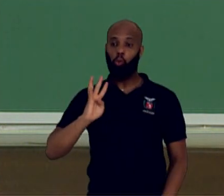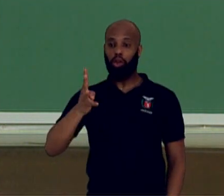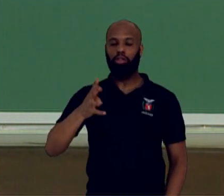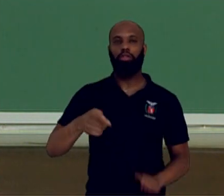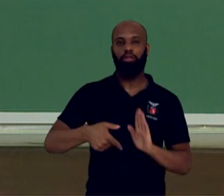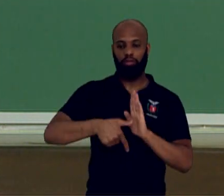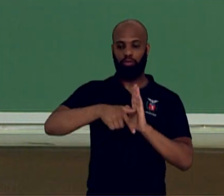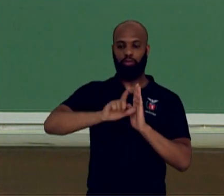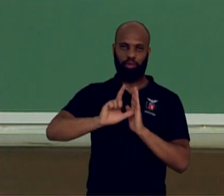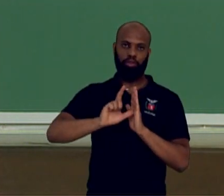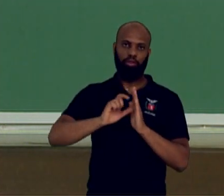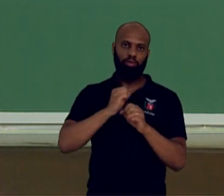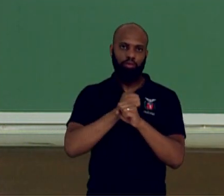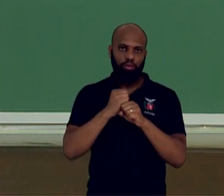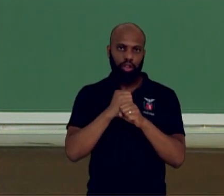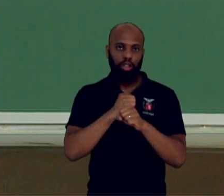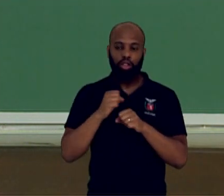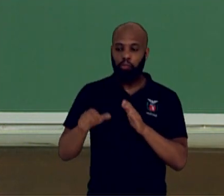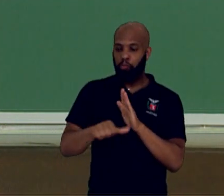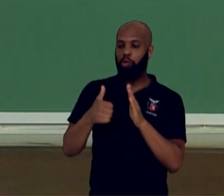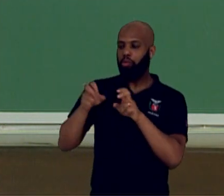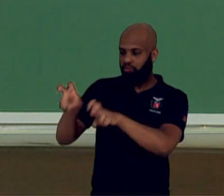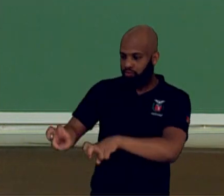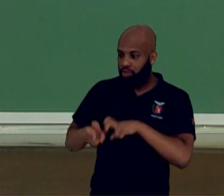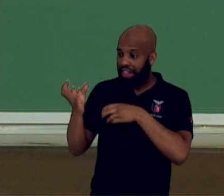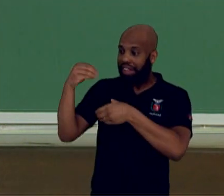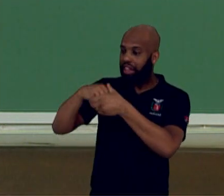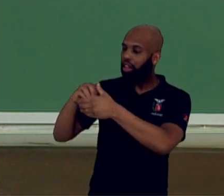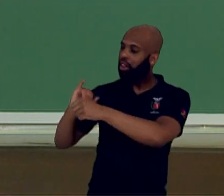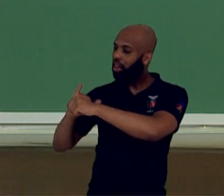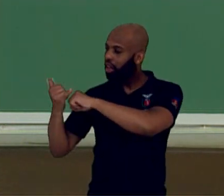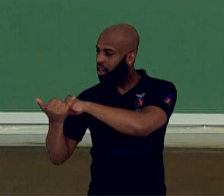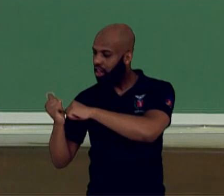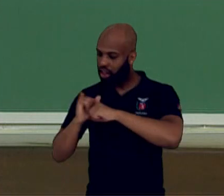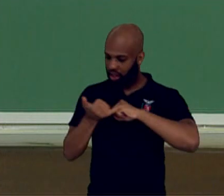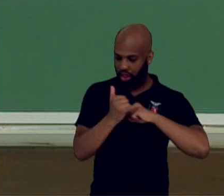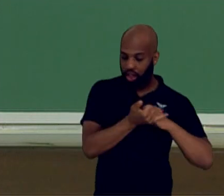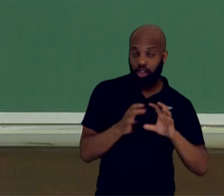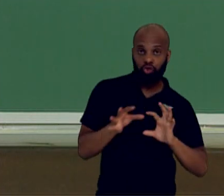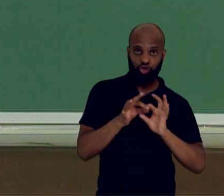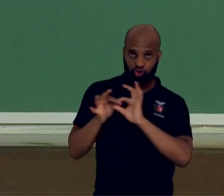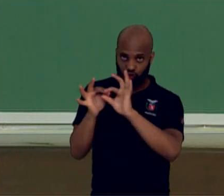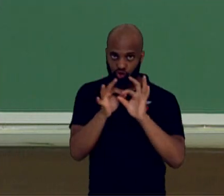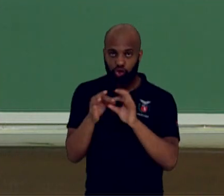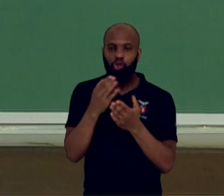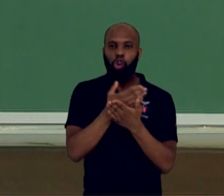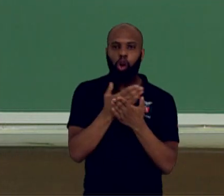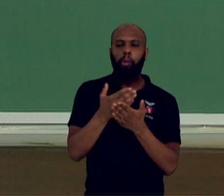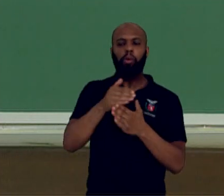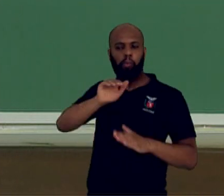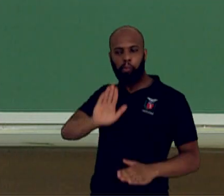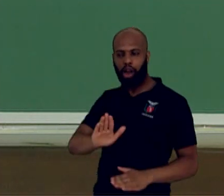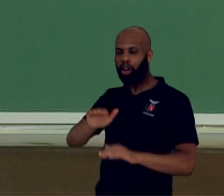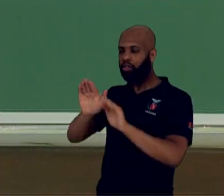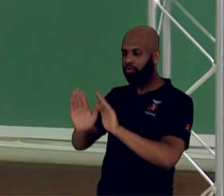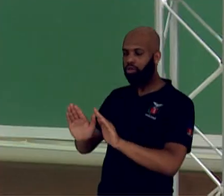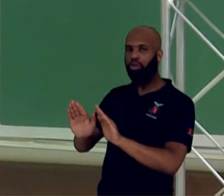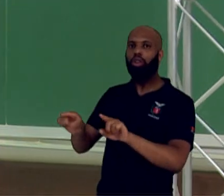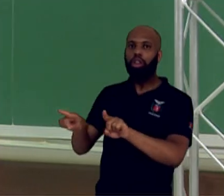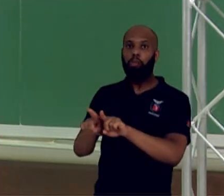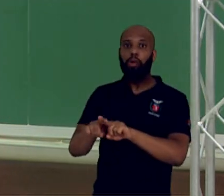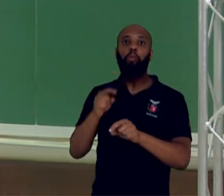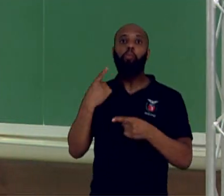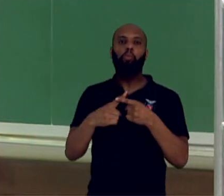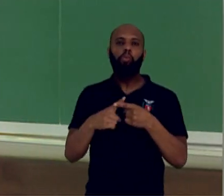a primeira atividade agrícola dentro das ilhas, dentro do arquipélago. No caso, passam a ser sedentários, inclusive em torno do